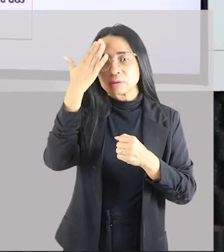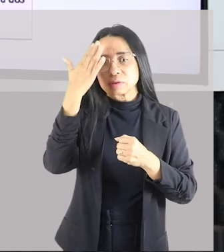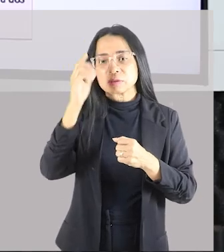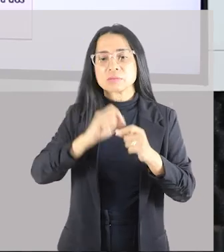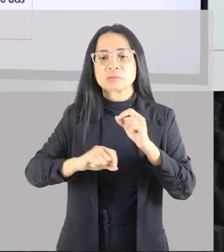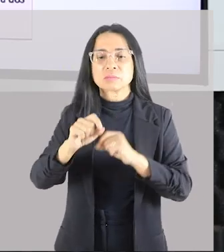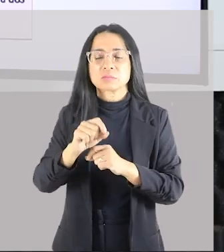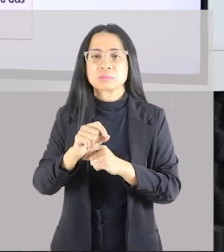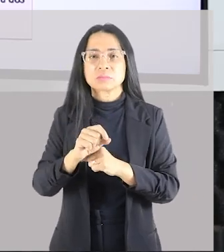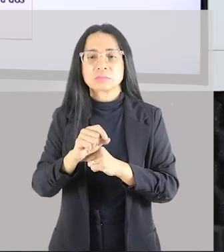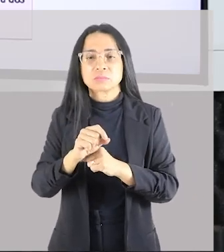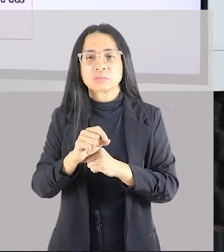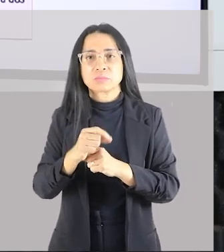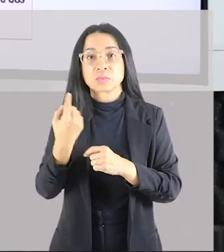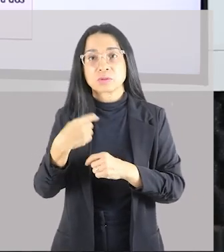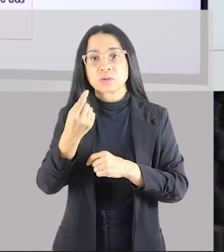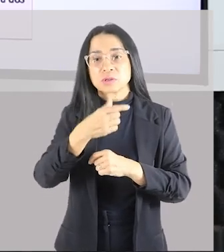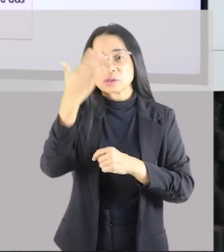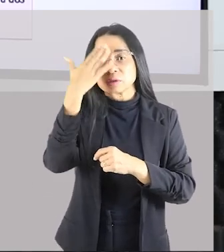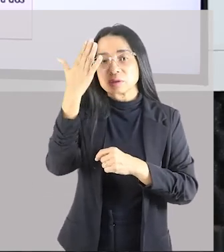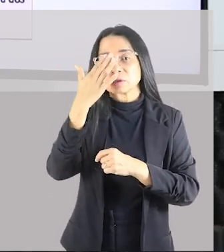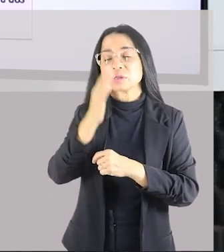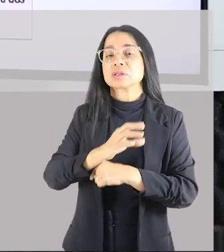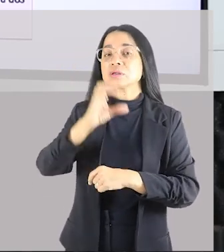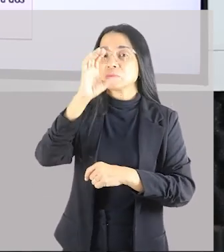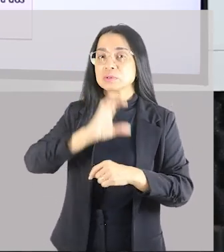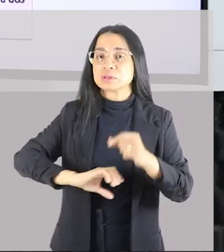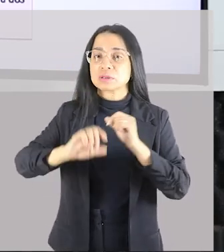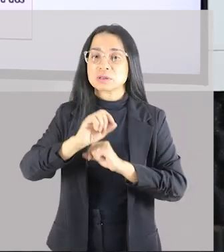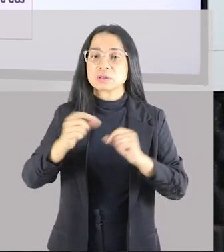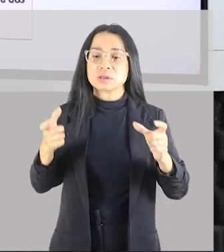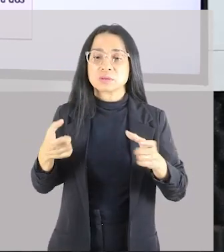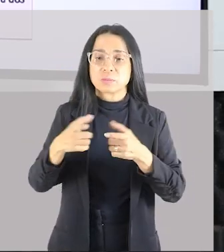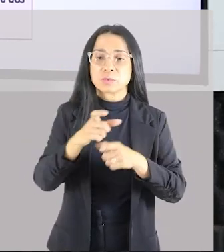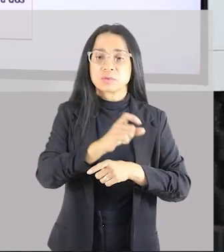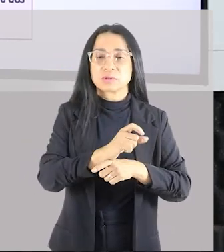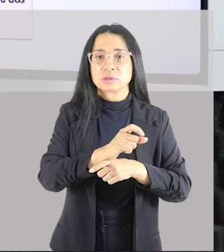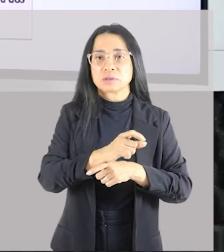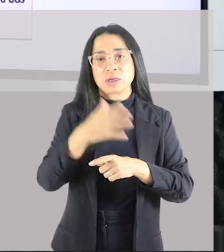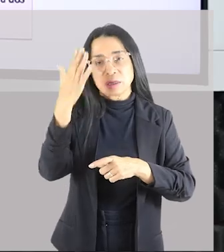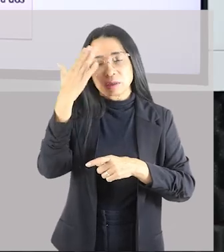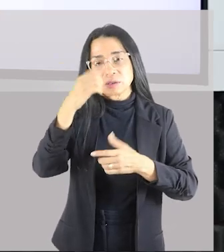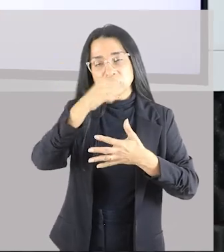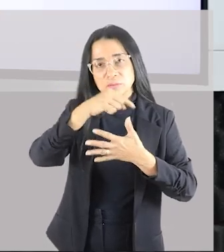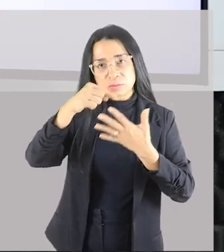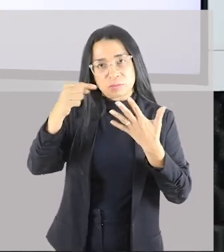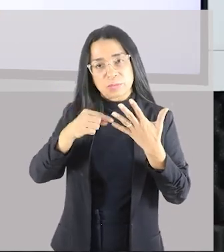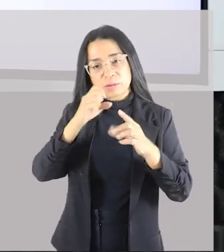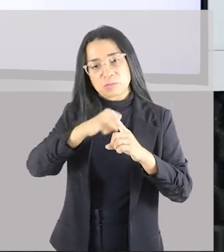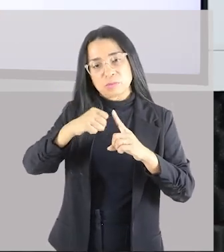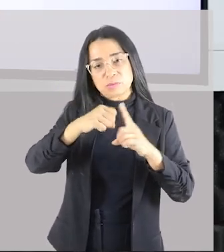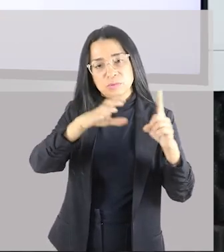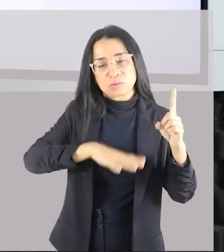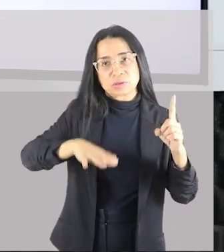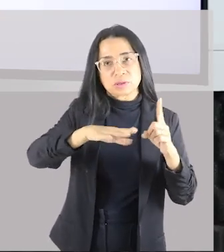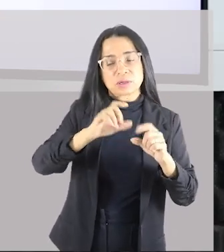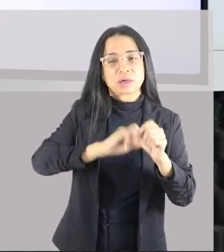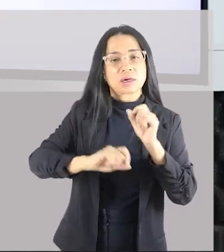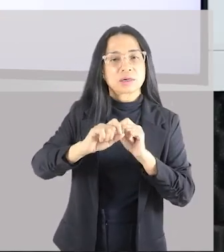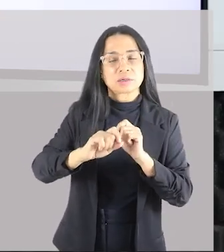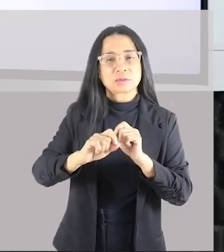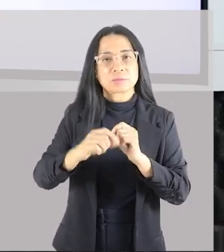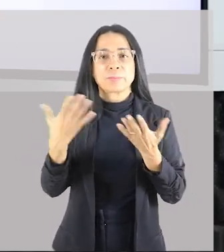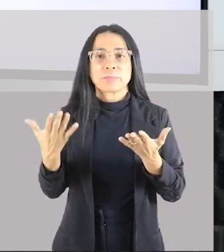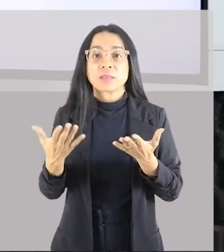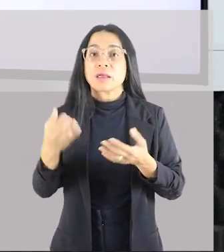para a gente entender sobre cidadanias e minorias e entendendo os aspectos sociais, econômicos e de propriedade, é importante que eu